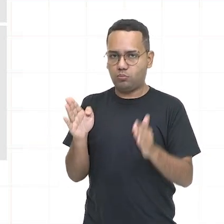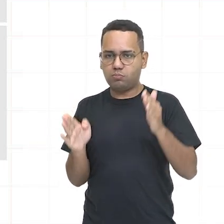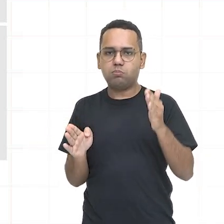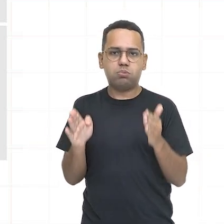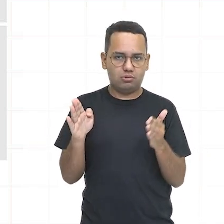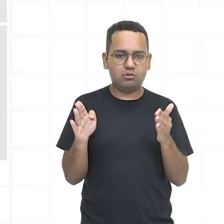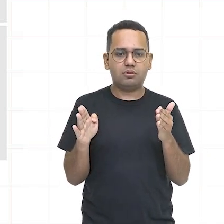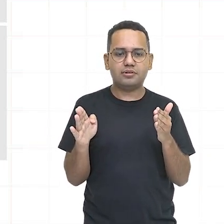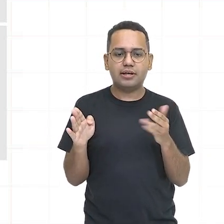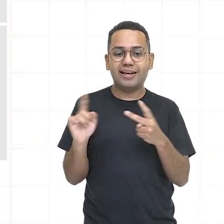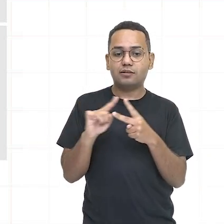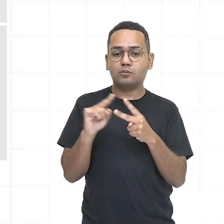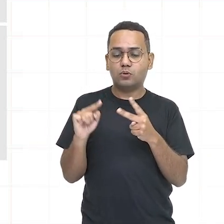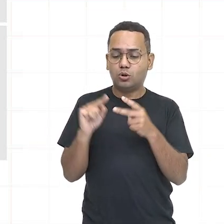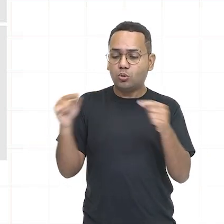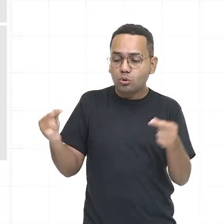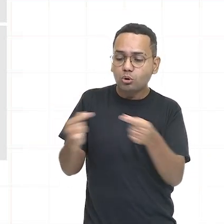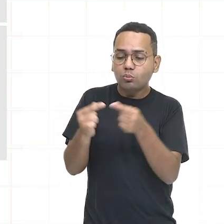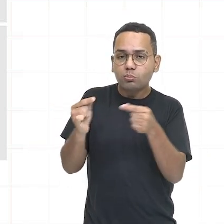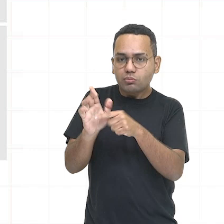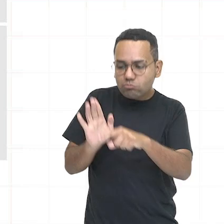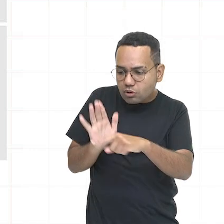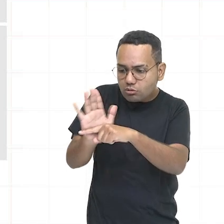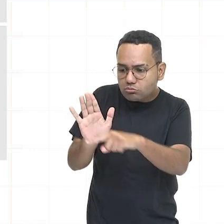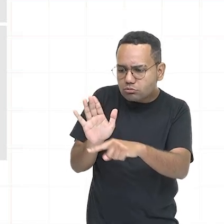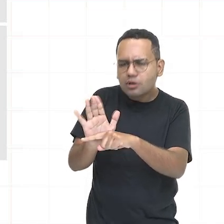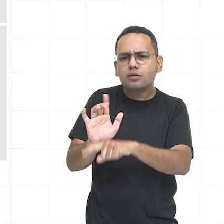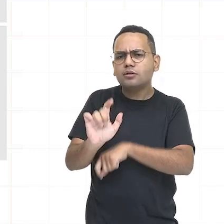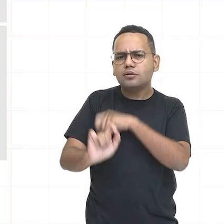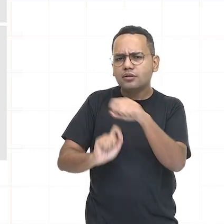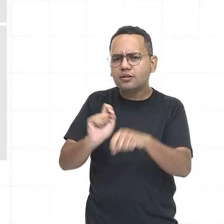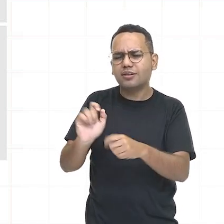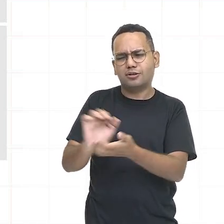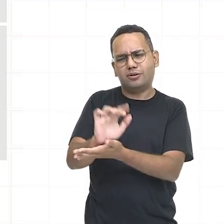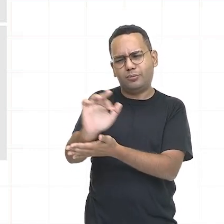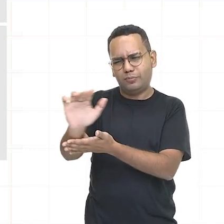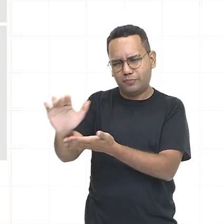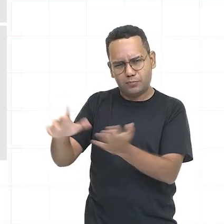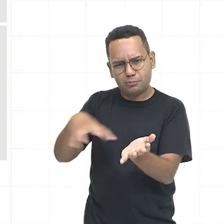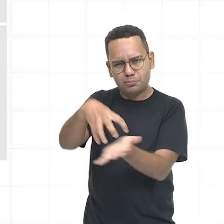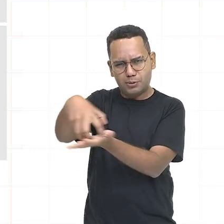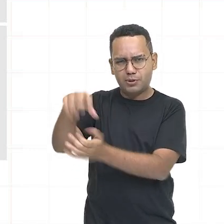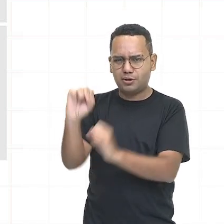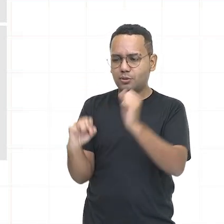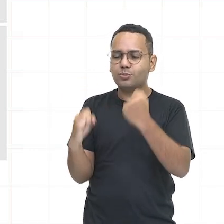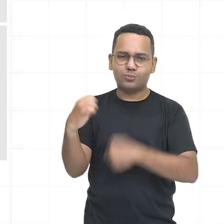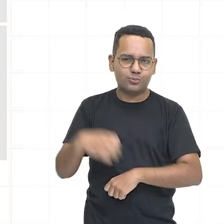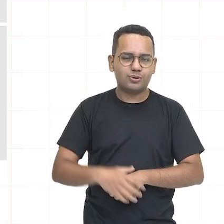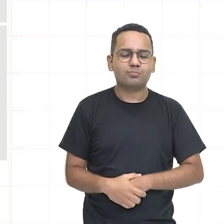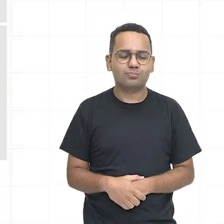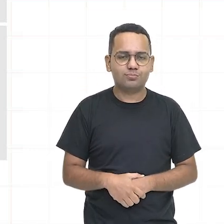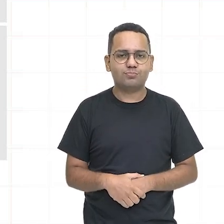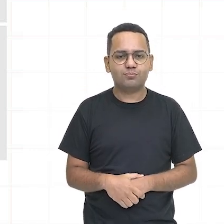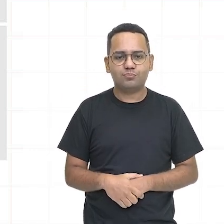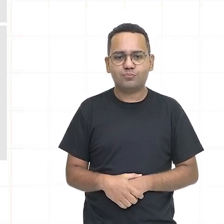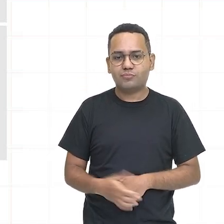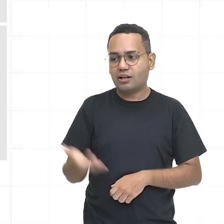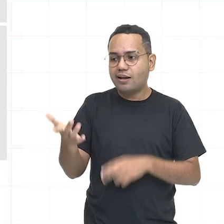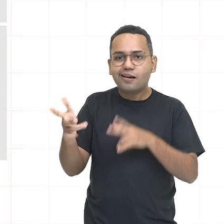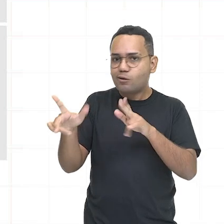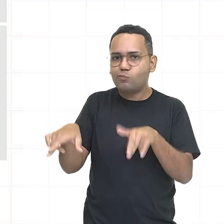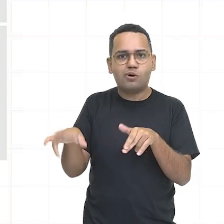robótica, elas realmente estão ajudando muito, né? Várias indústrias, e na Ásia não vai ser diferente. Eles